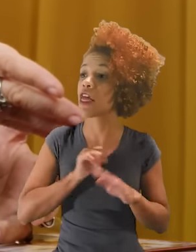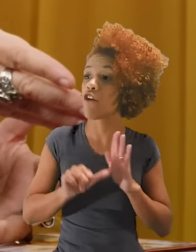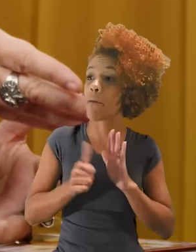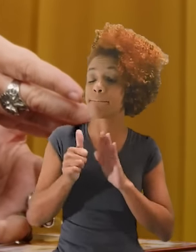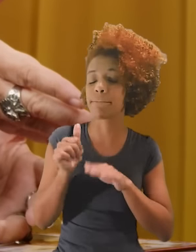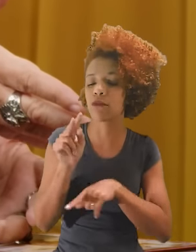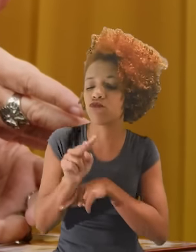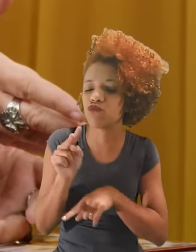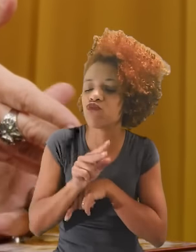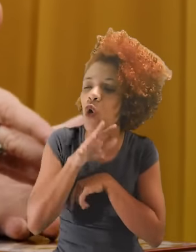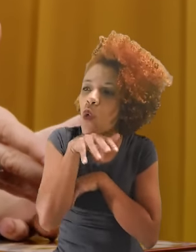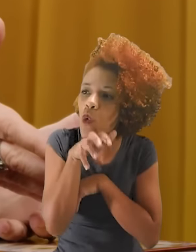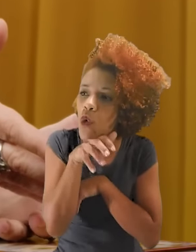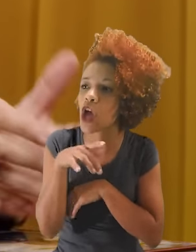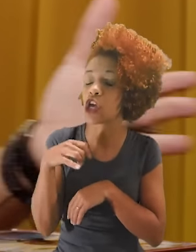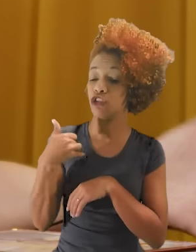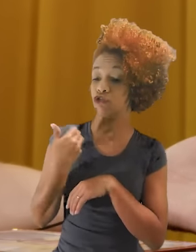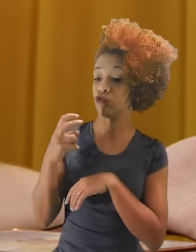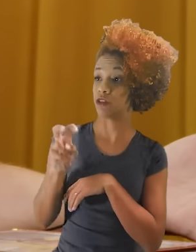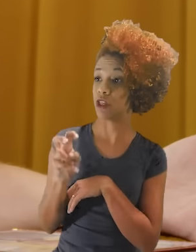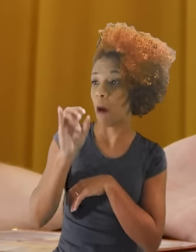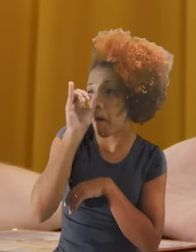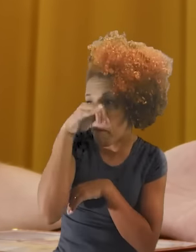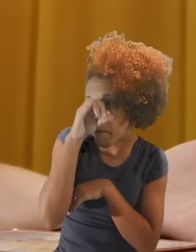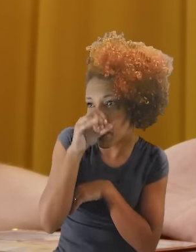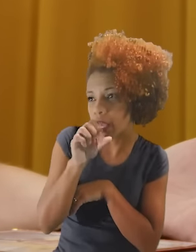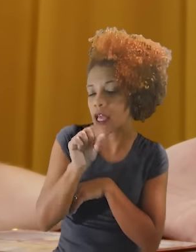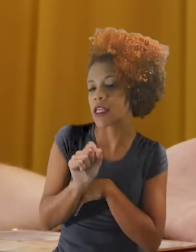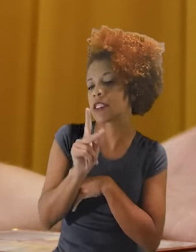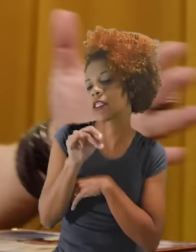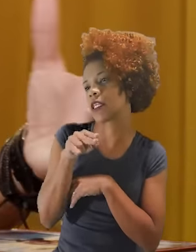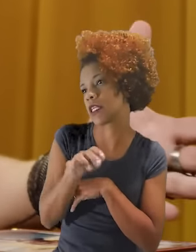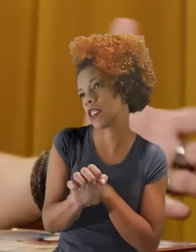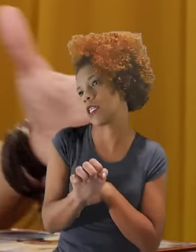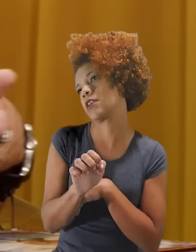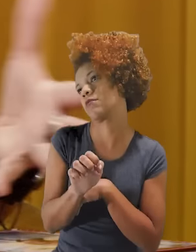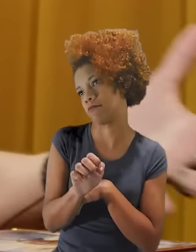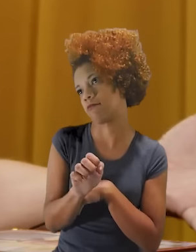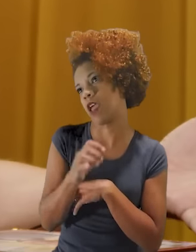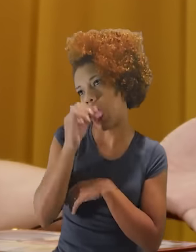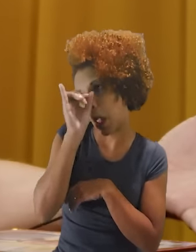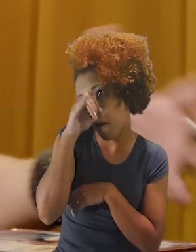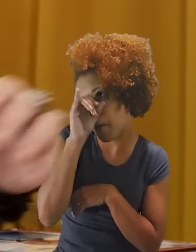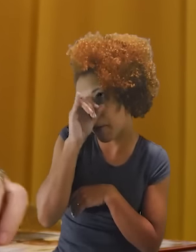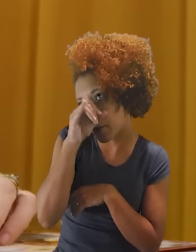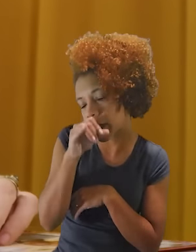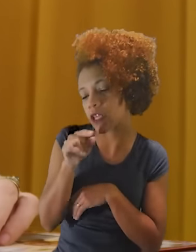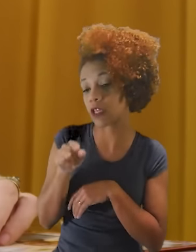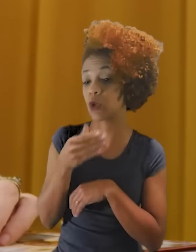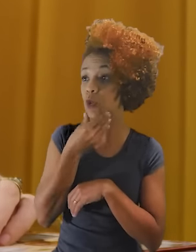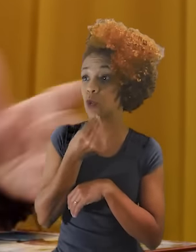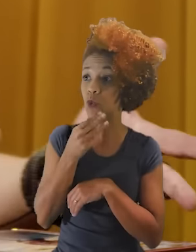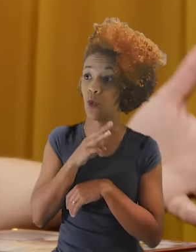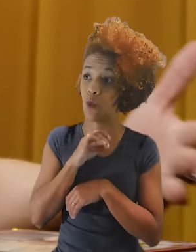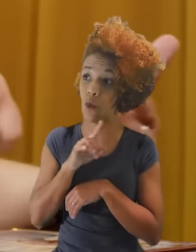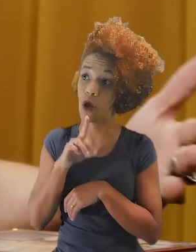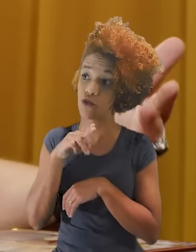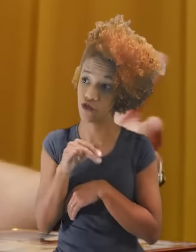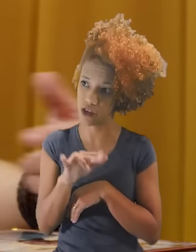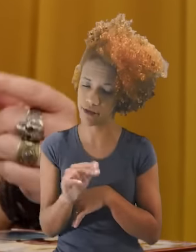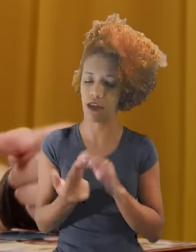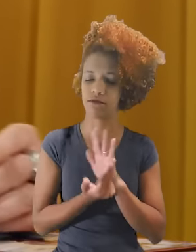de estimação dele, para você ter uma ideia, ele tinha 5 aninhos, era um porquinho, chamava Skinny. Era o porquinho dele, era o porco de estimação do Walt Disney. Então ele